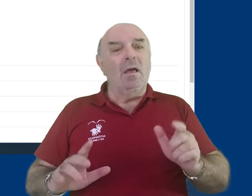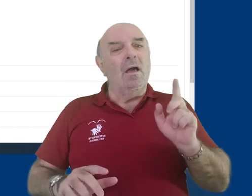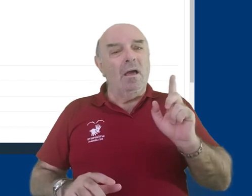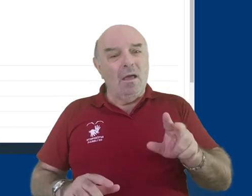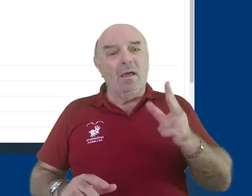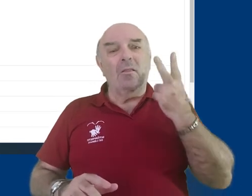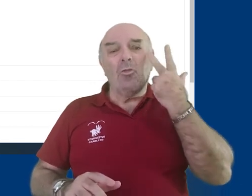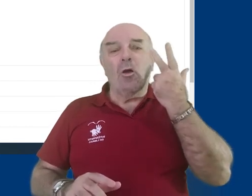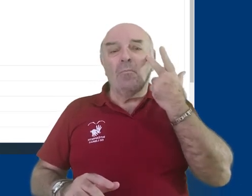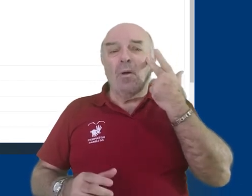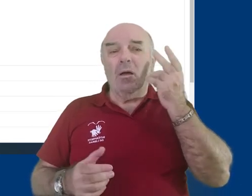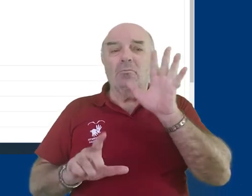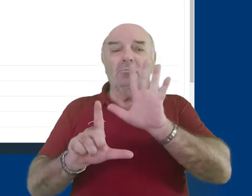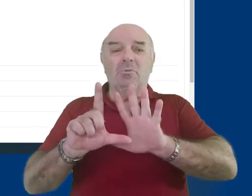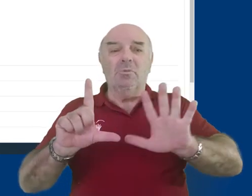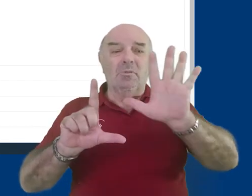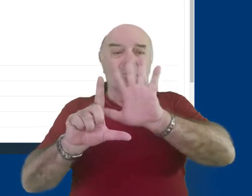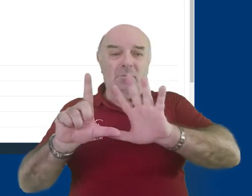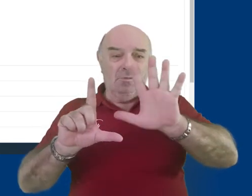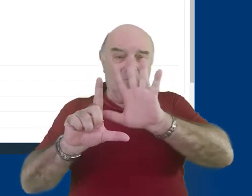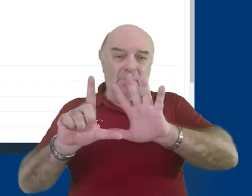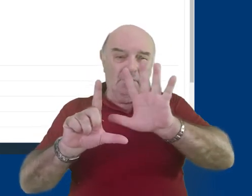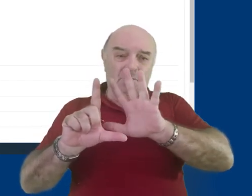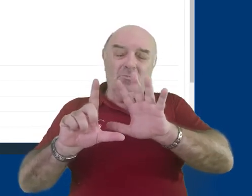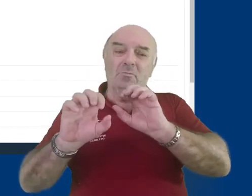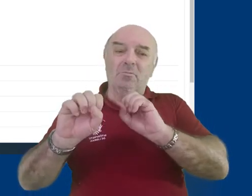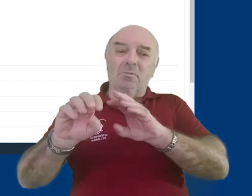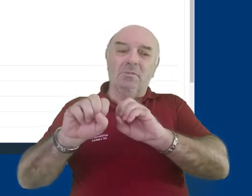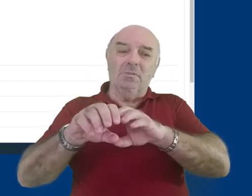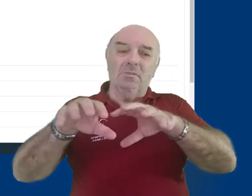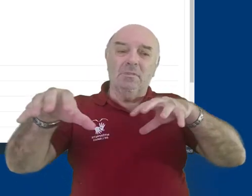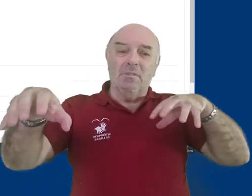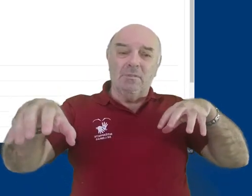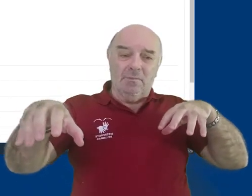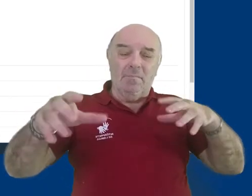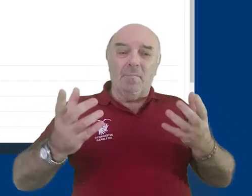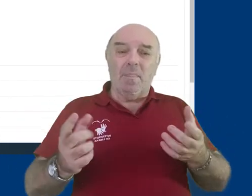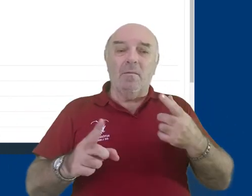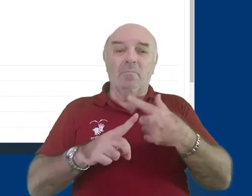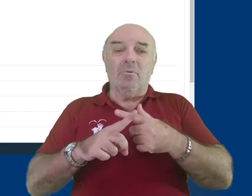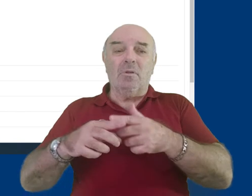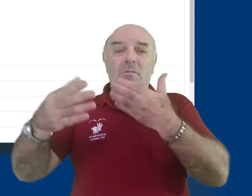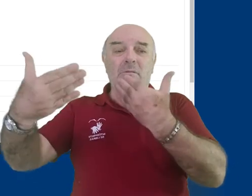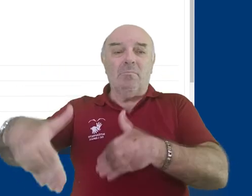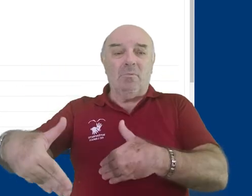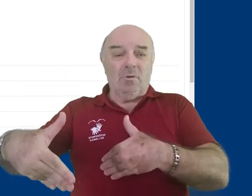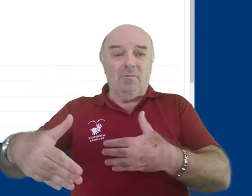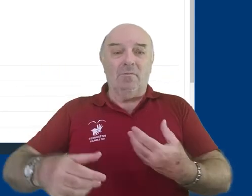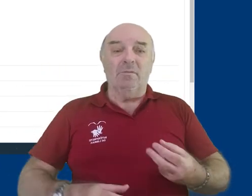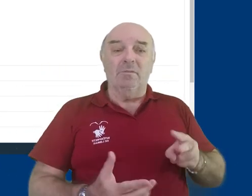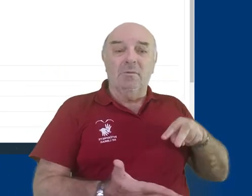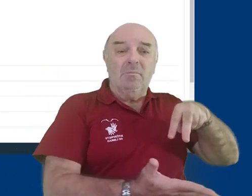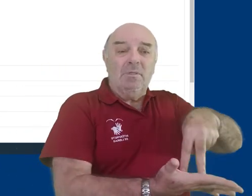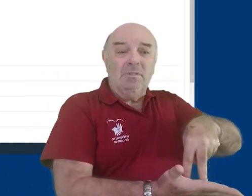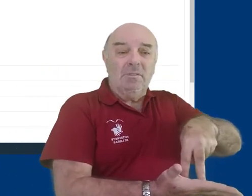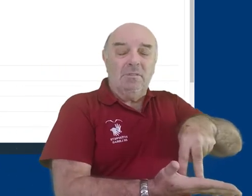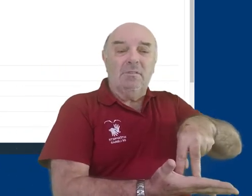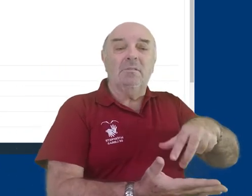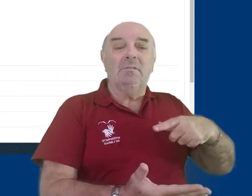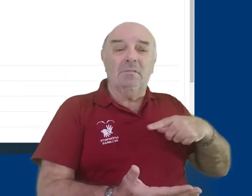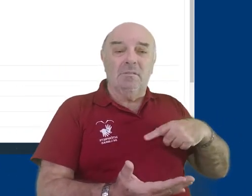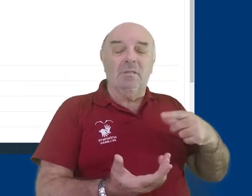questionário. Essa é uma situação comum dentro do ambiente da SEAD, pois para as provas